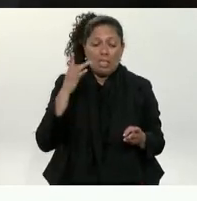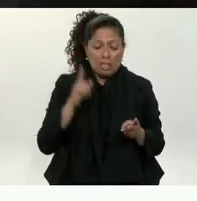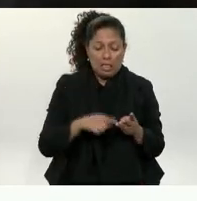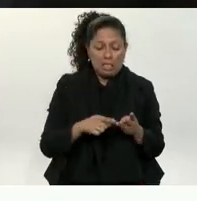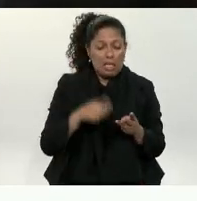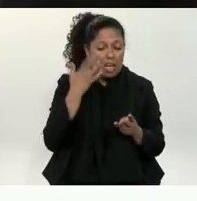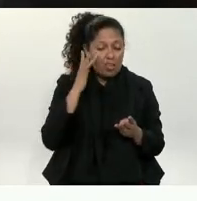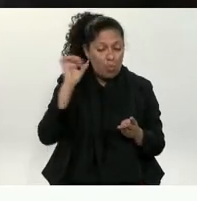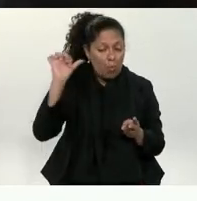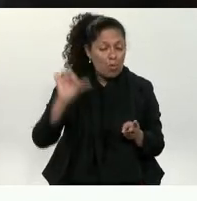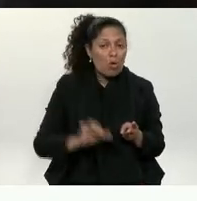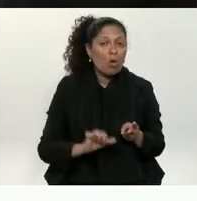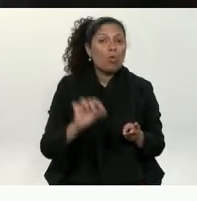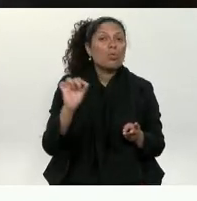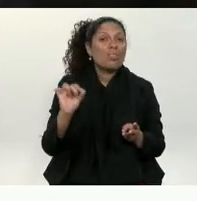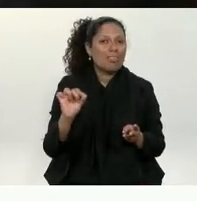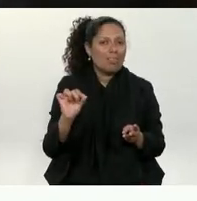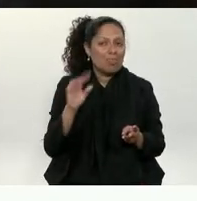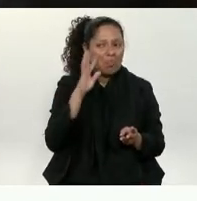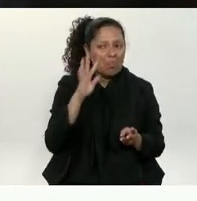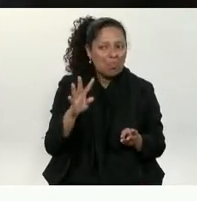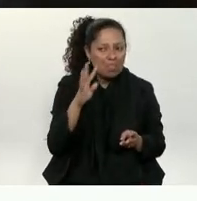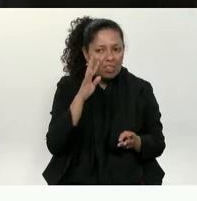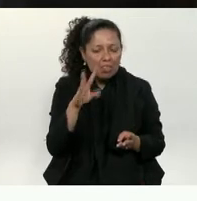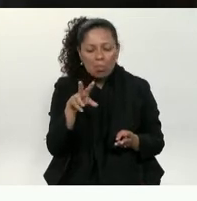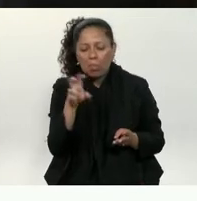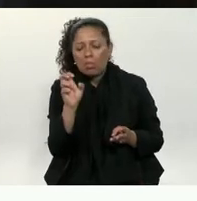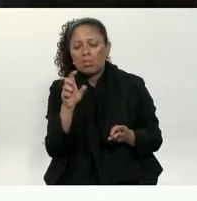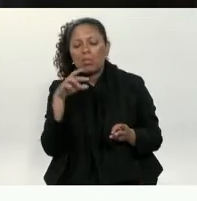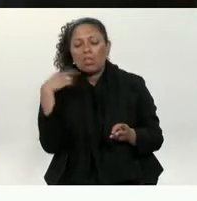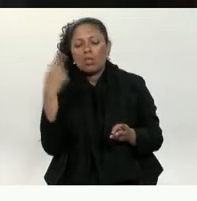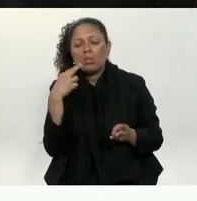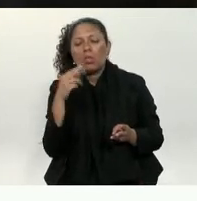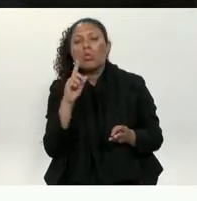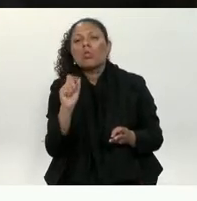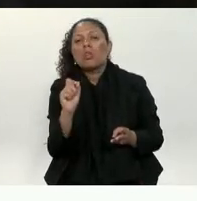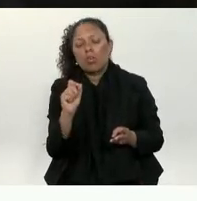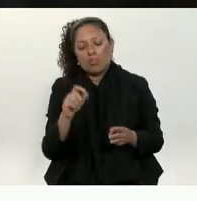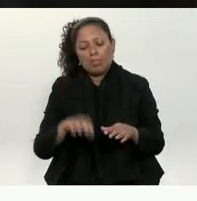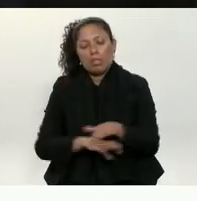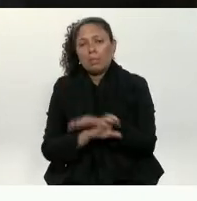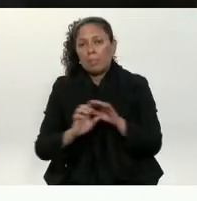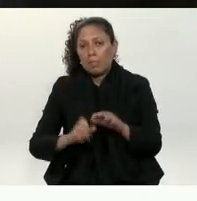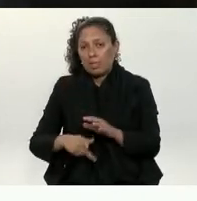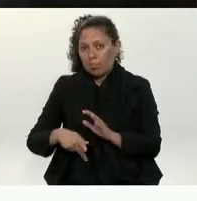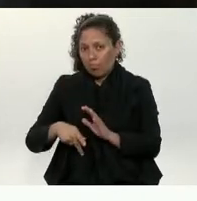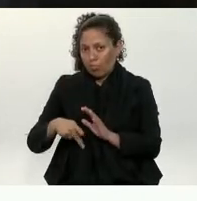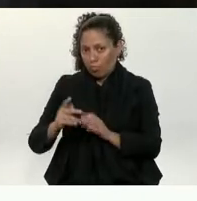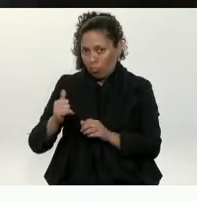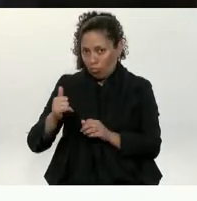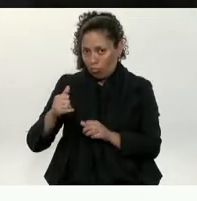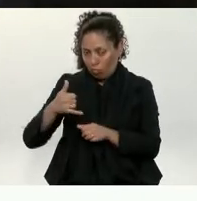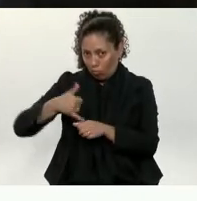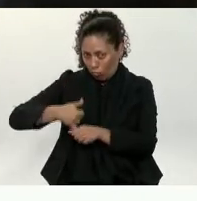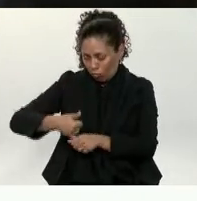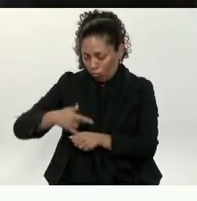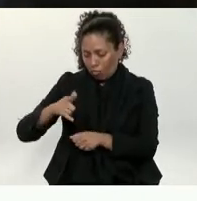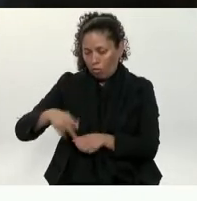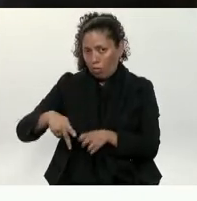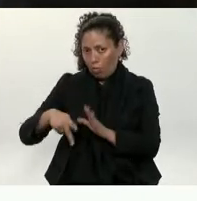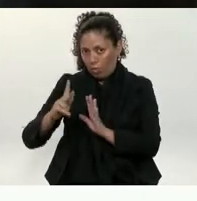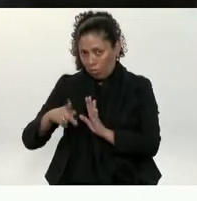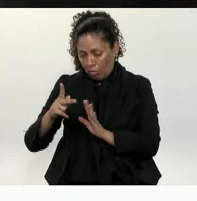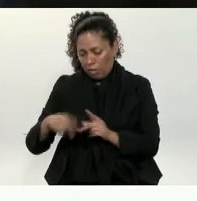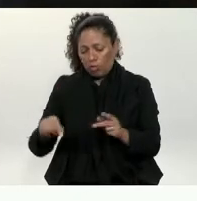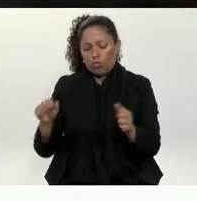quero terminar, eu acabo vendo que a Petrobras, E todo o governo brasileiro e